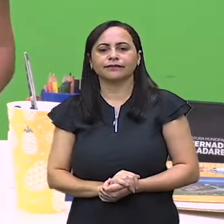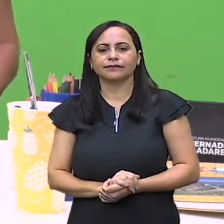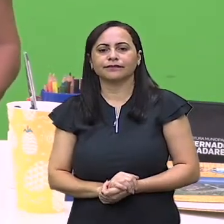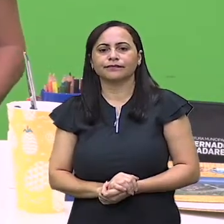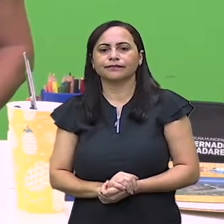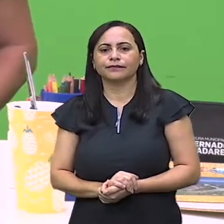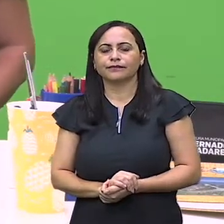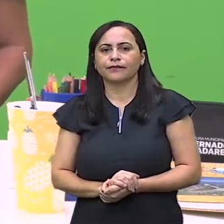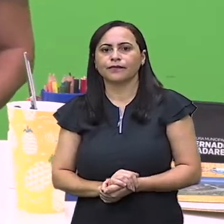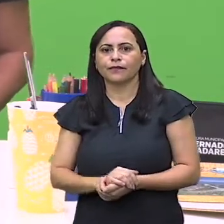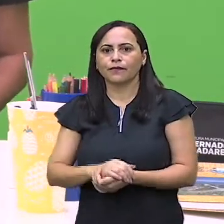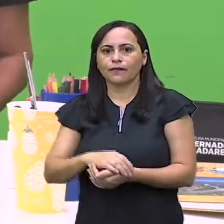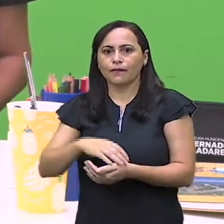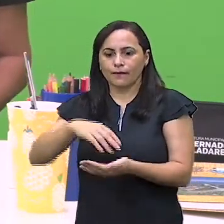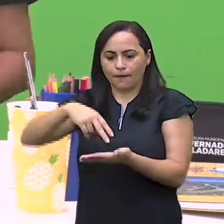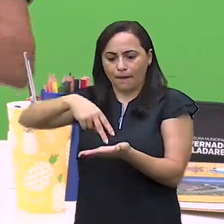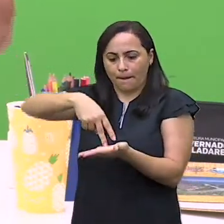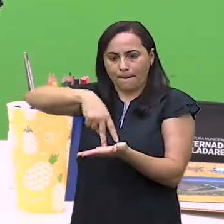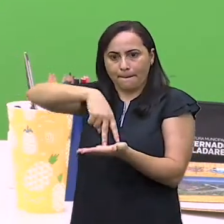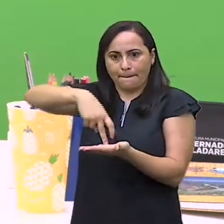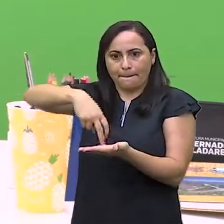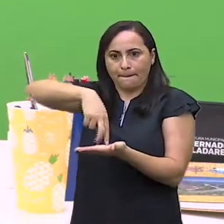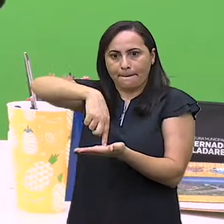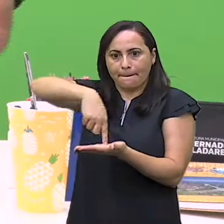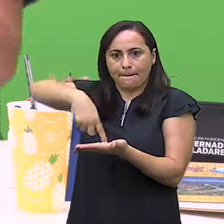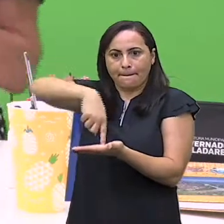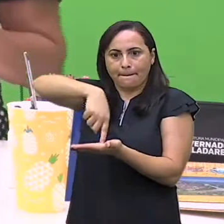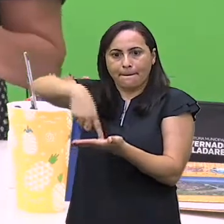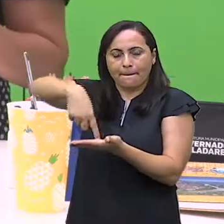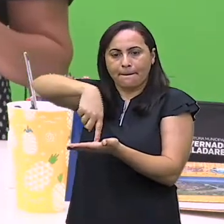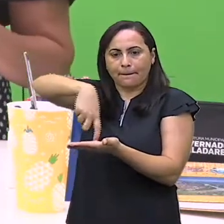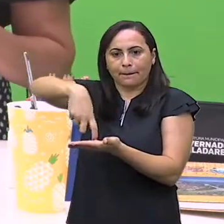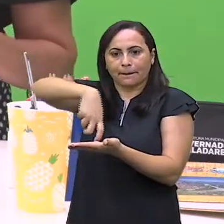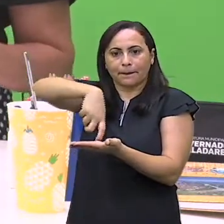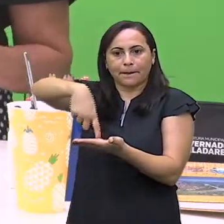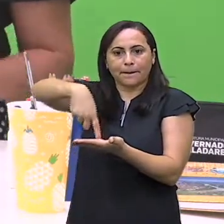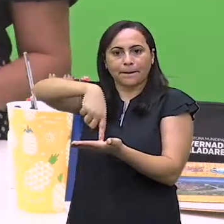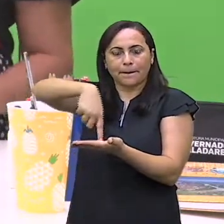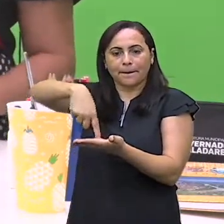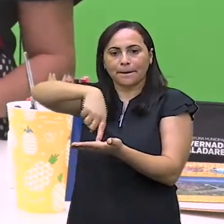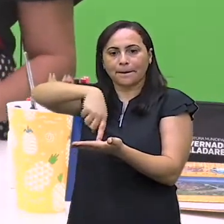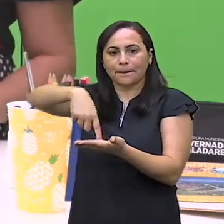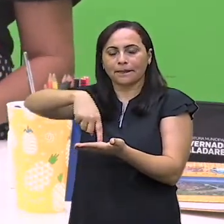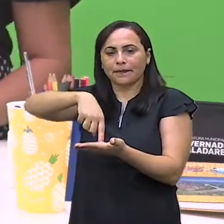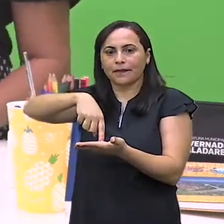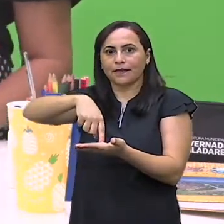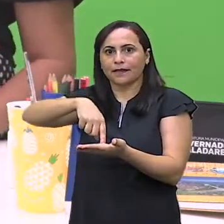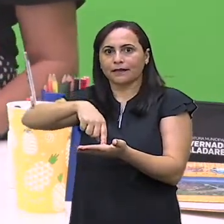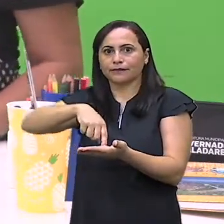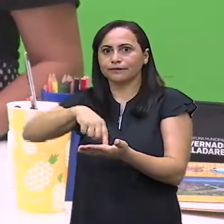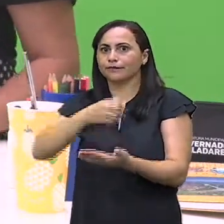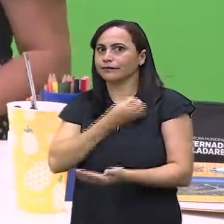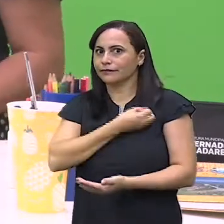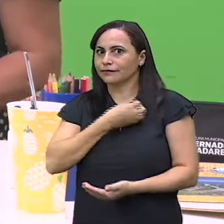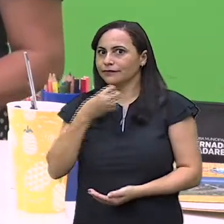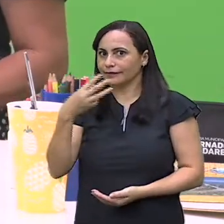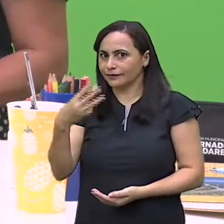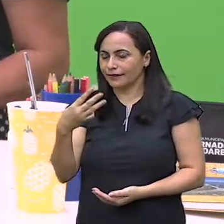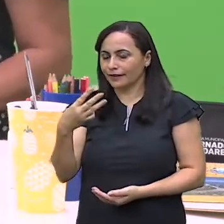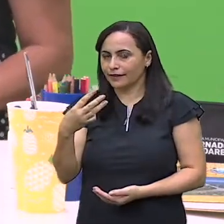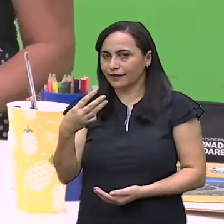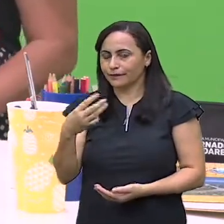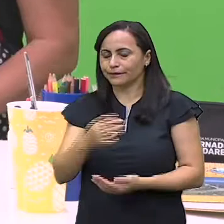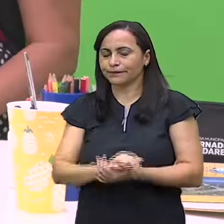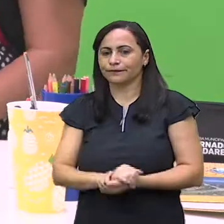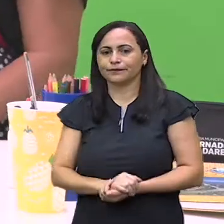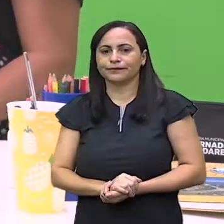Se equilibrar num pé só. Olha o número. 3. Então nós vamos contar até 3 e vou me equilibrar num Vai.